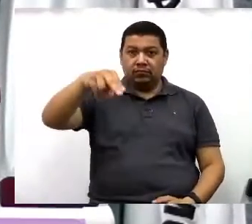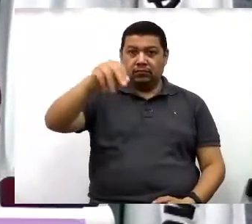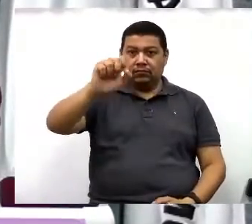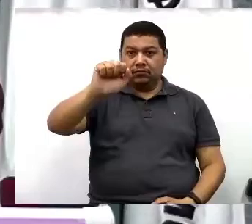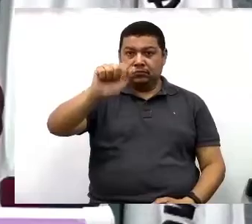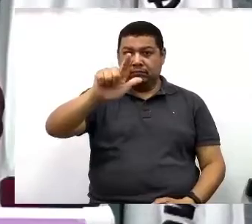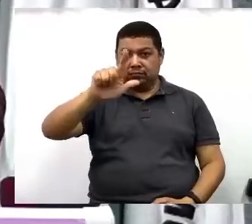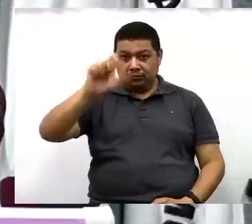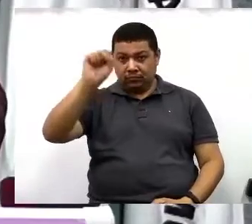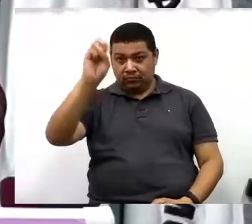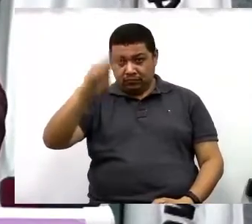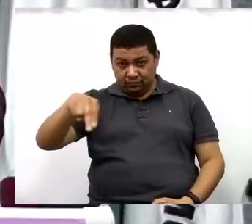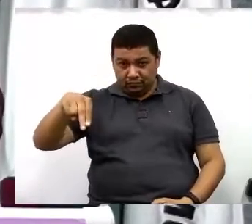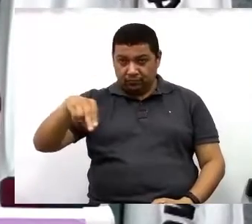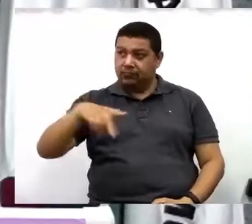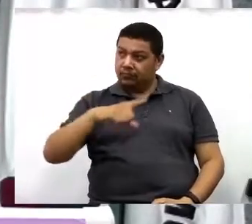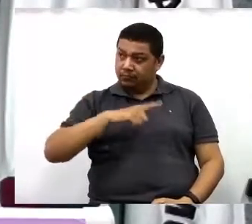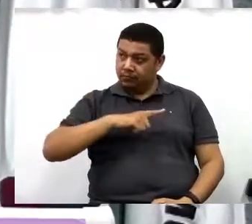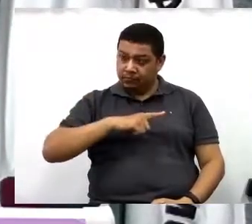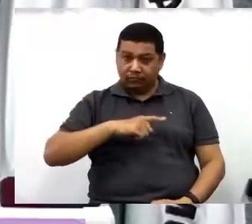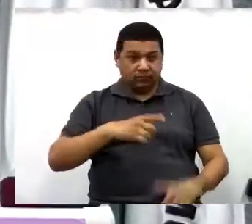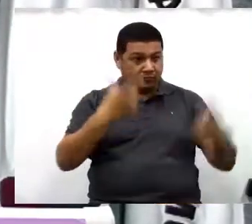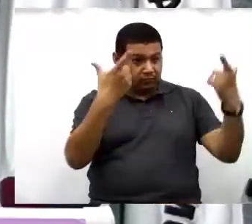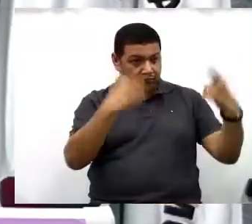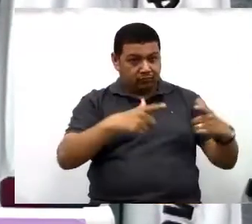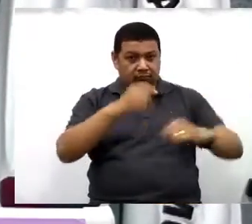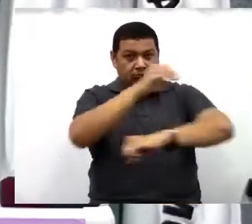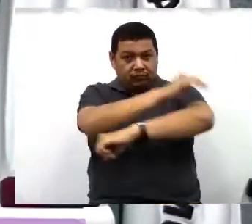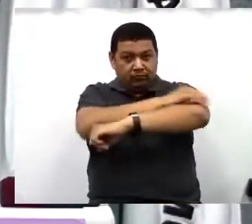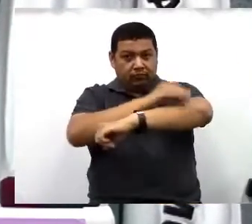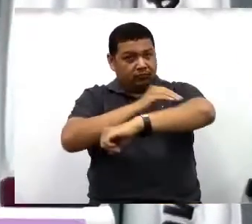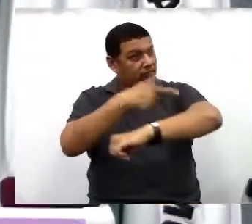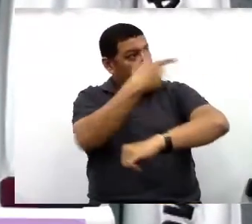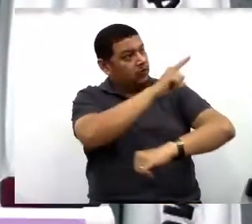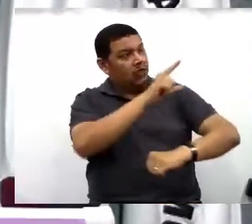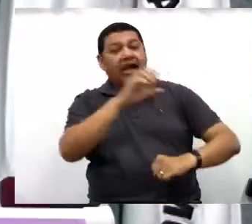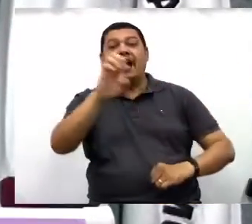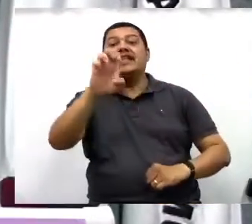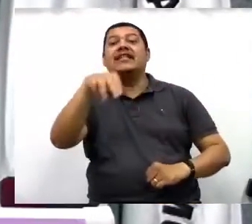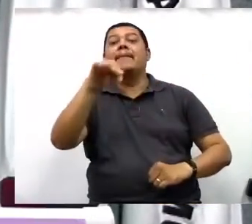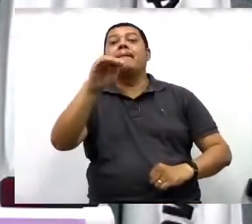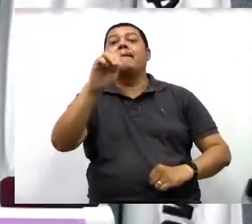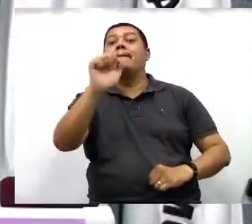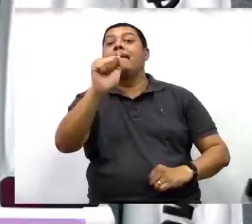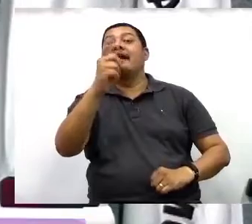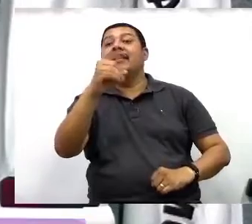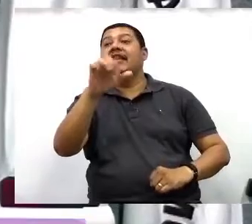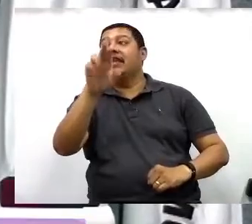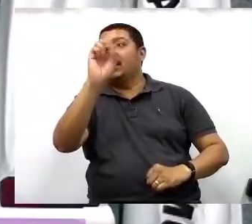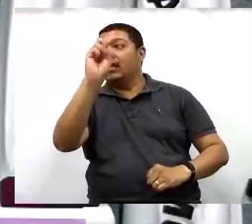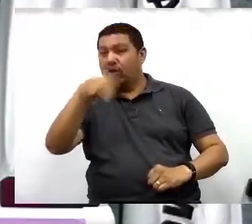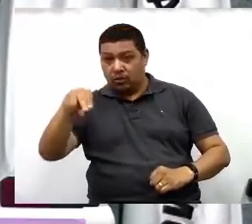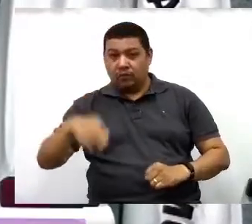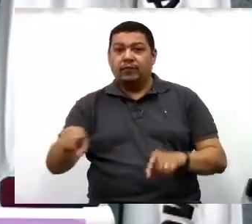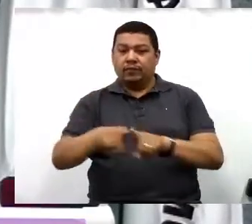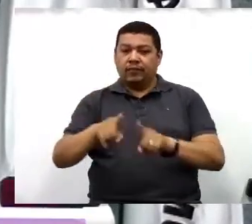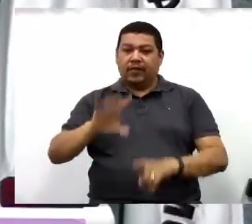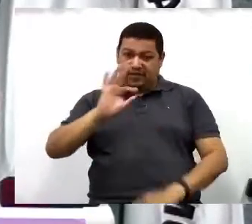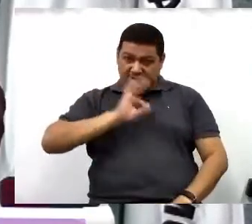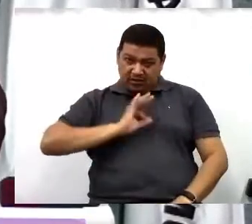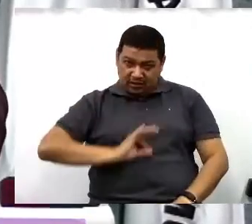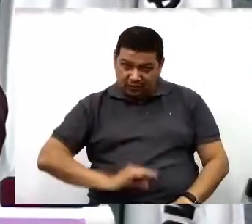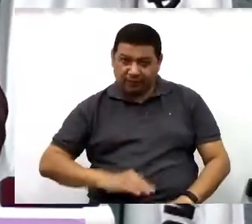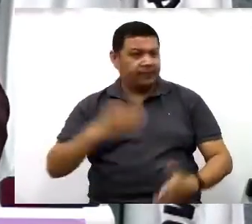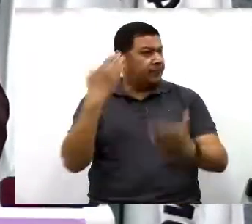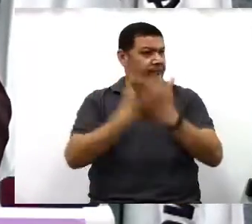cedeu também o Centro de Convenções da Assembleia de Deus, a Semadeirão, aos padres, a todas